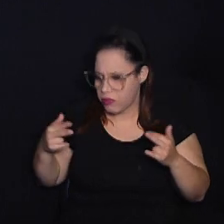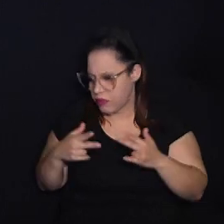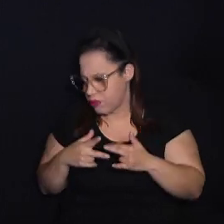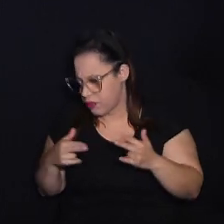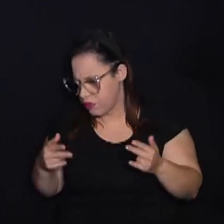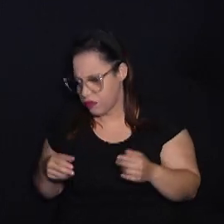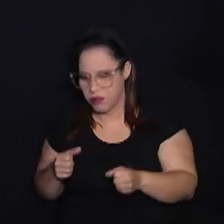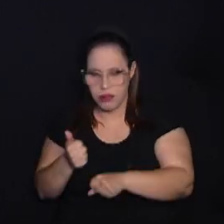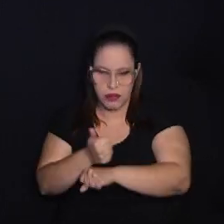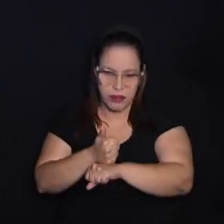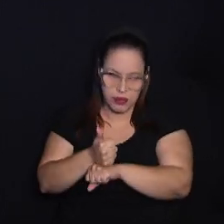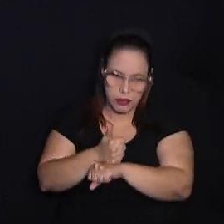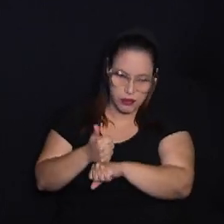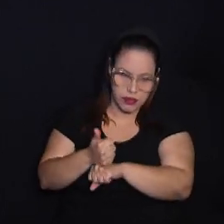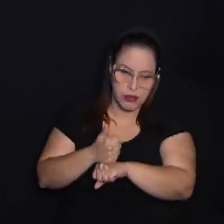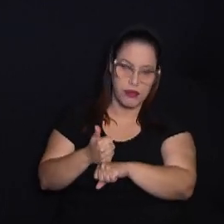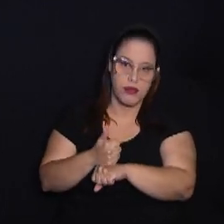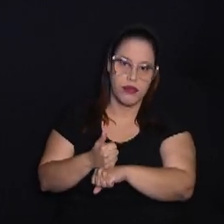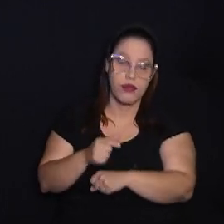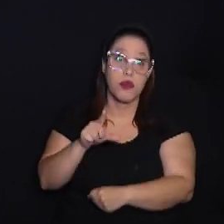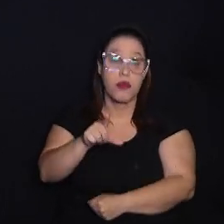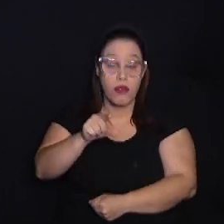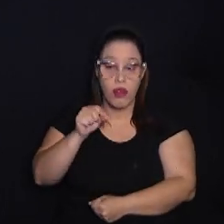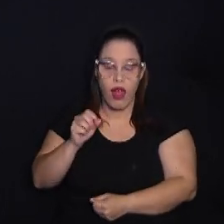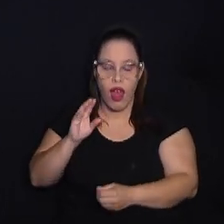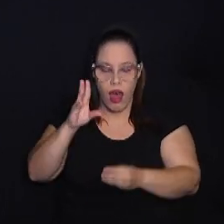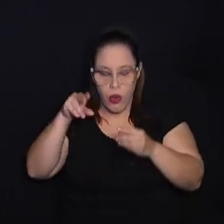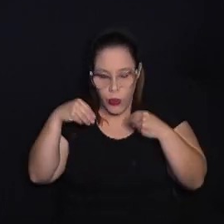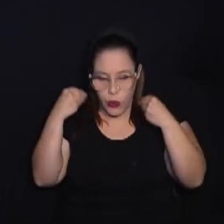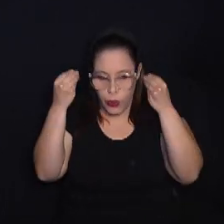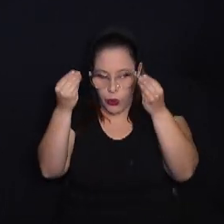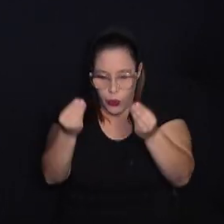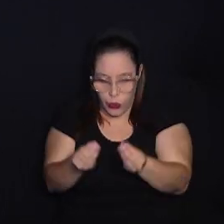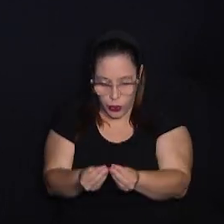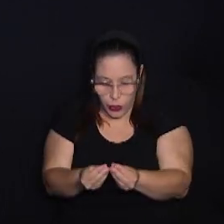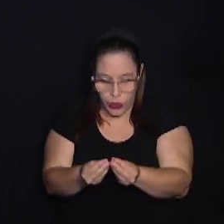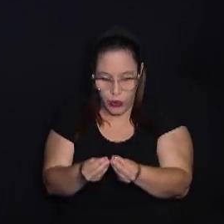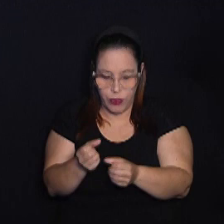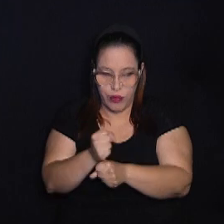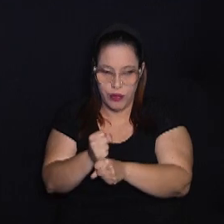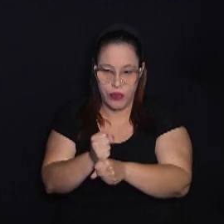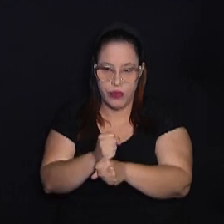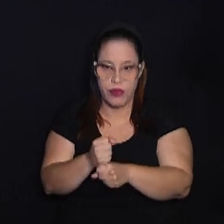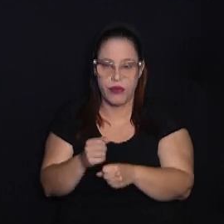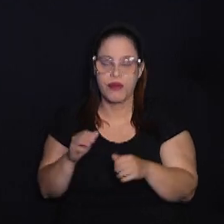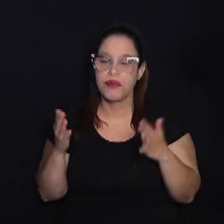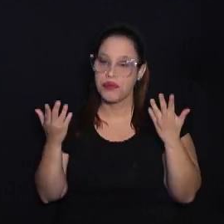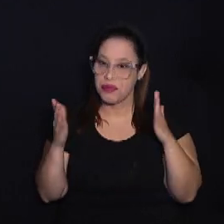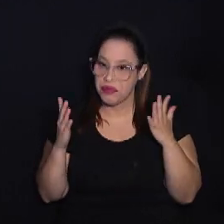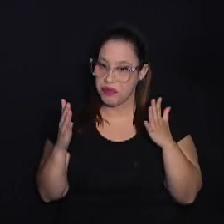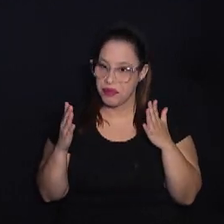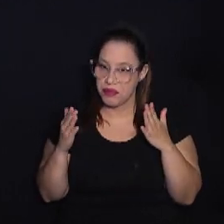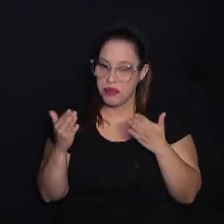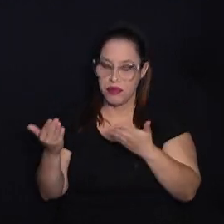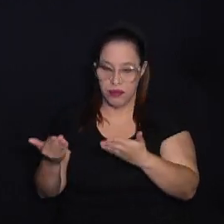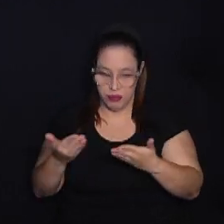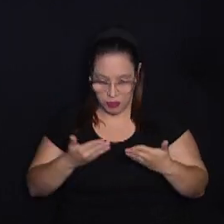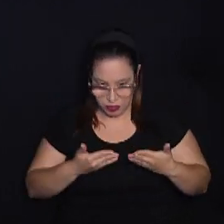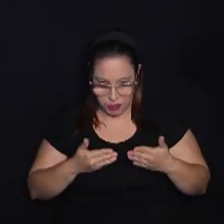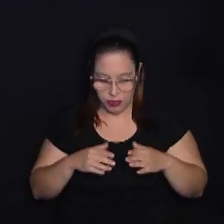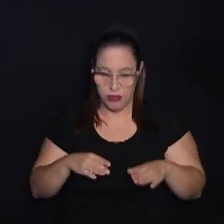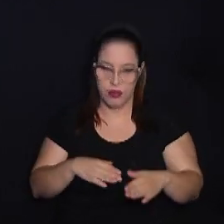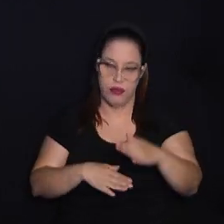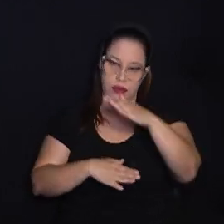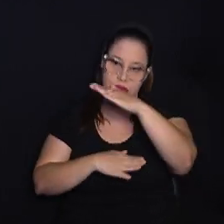de profissionais, é alguém para receber esse prêmio anualmente. Parabéns por esse trabalho e por colaborar com a Câmara.